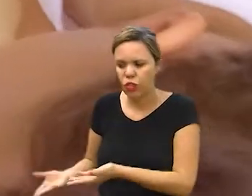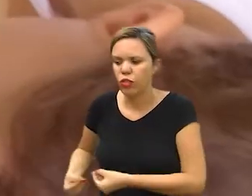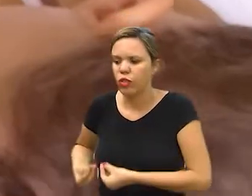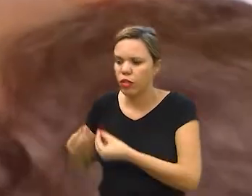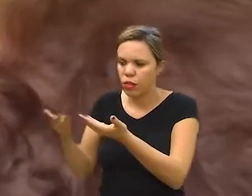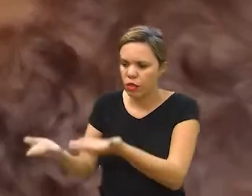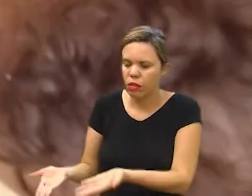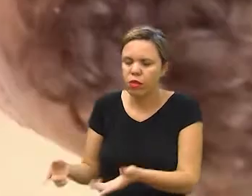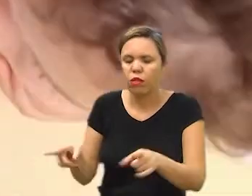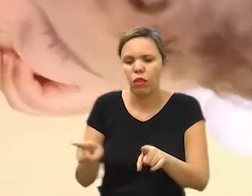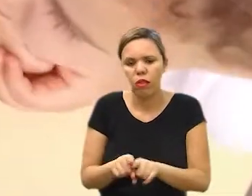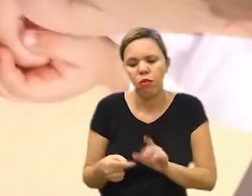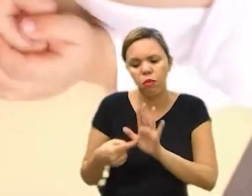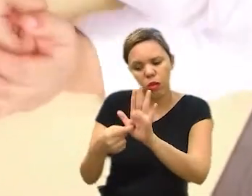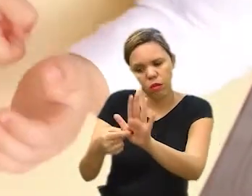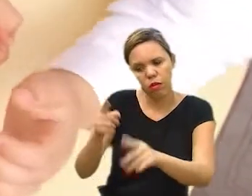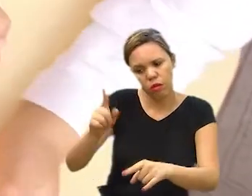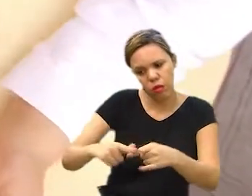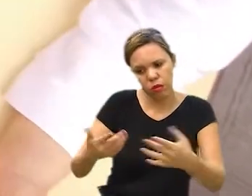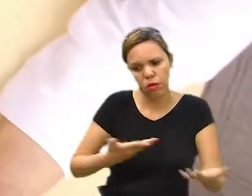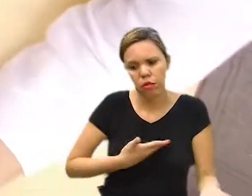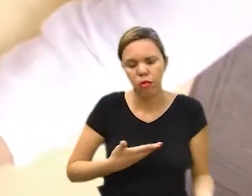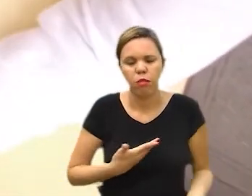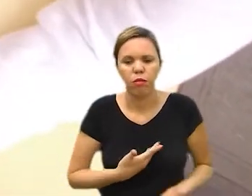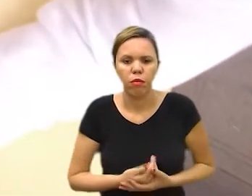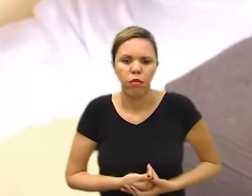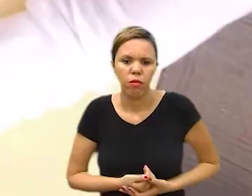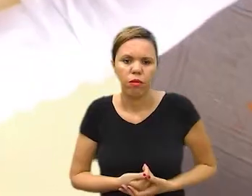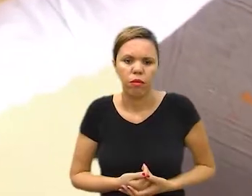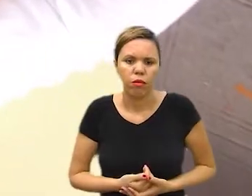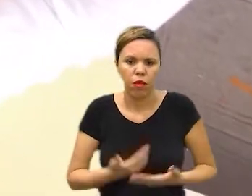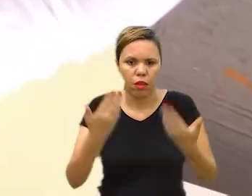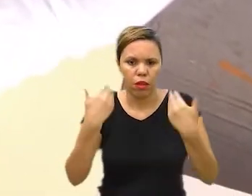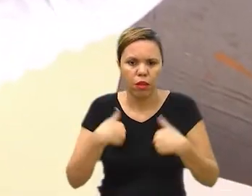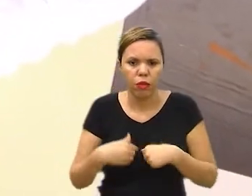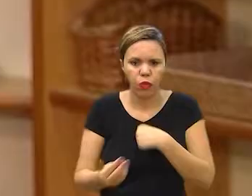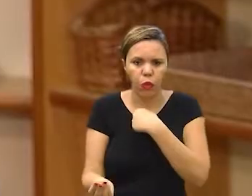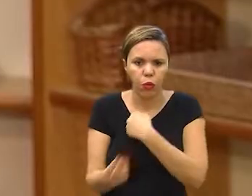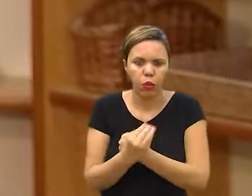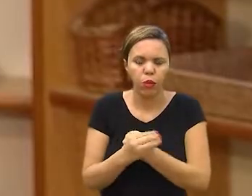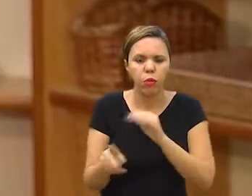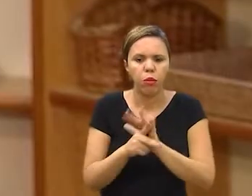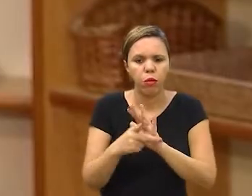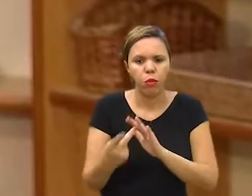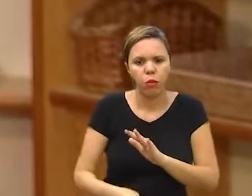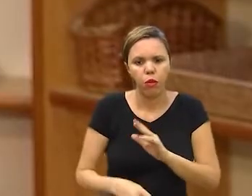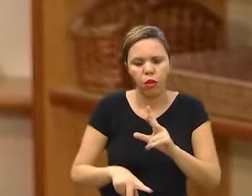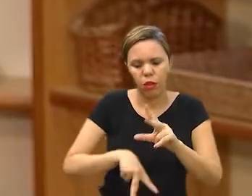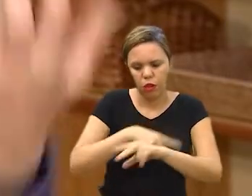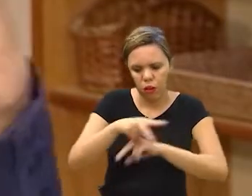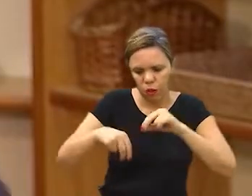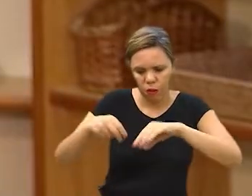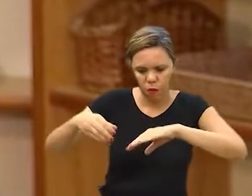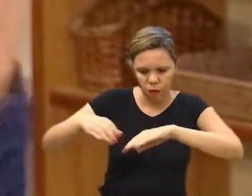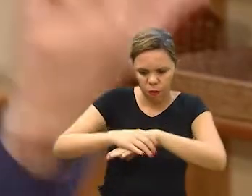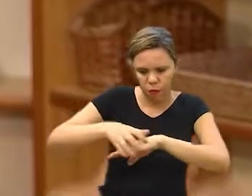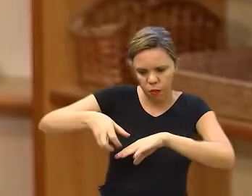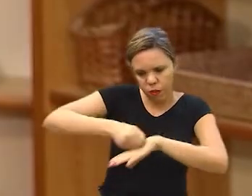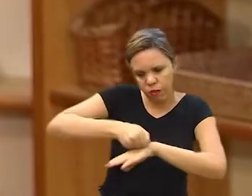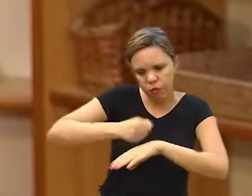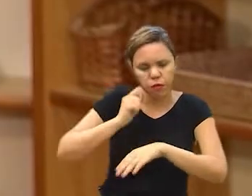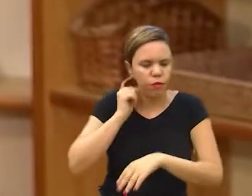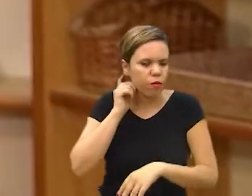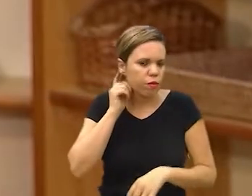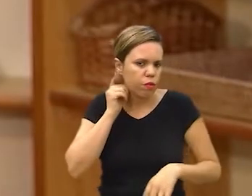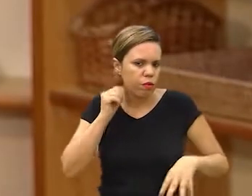lanche, apresentando um material para o amigo. Ela vai se cuidar, então ela vai amarrar o próprio cadarço, ela vai se vestir, vai